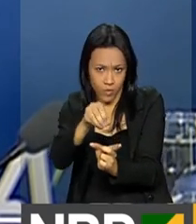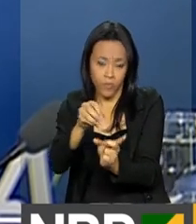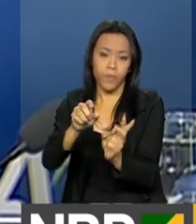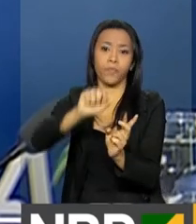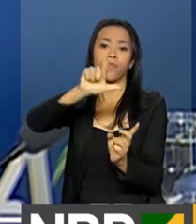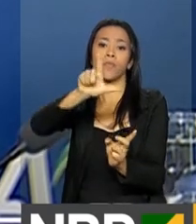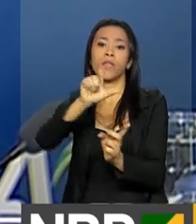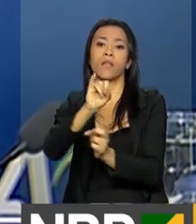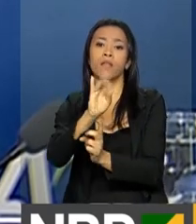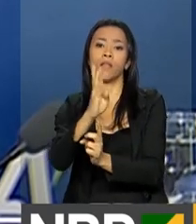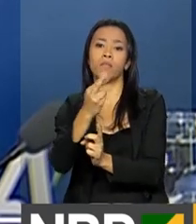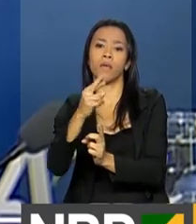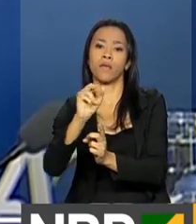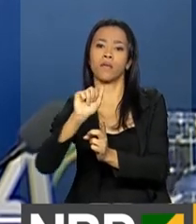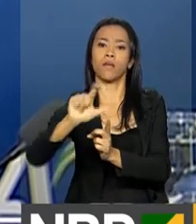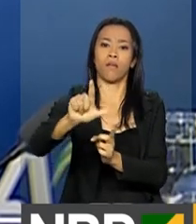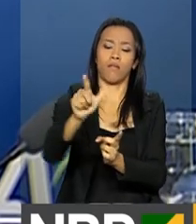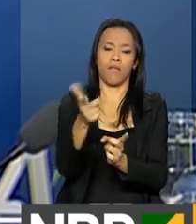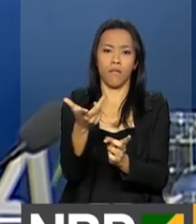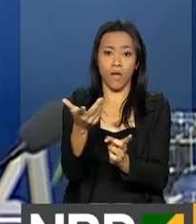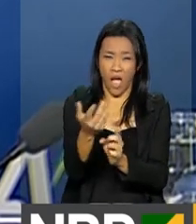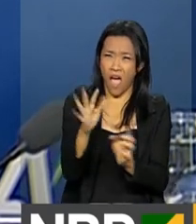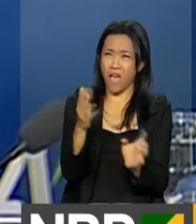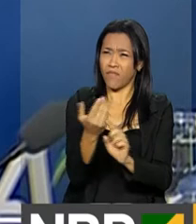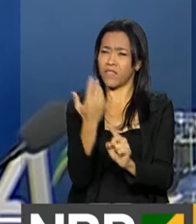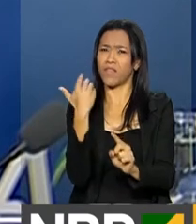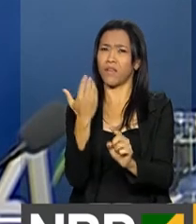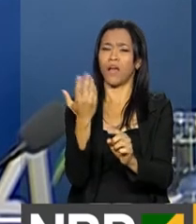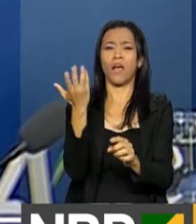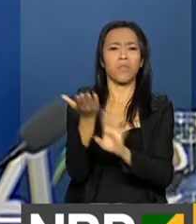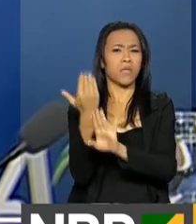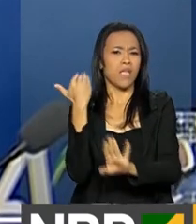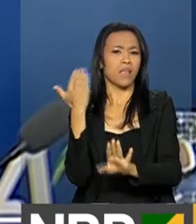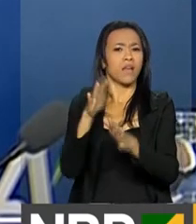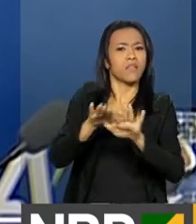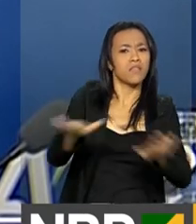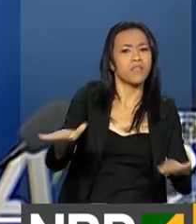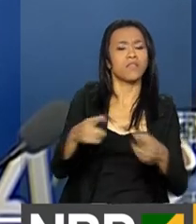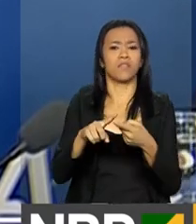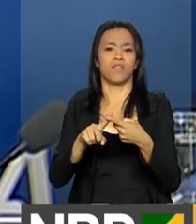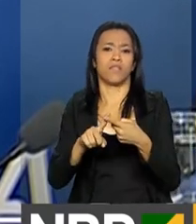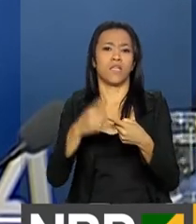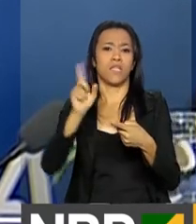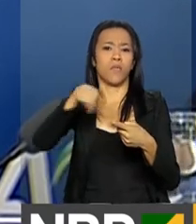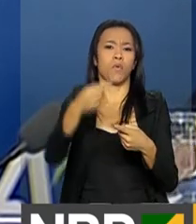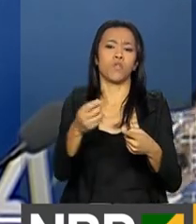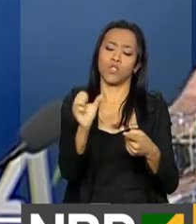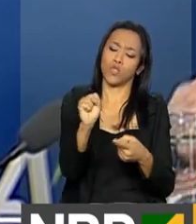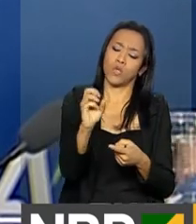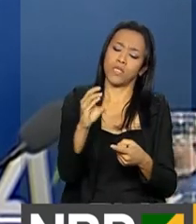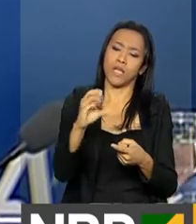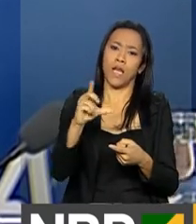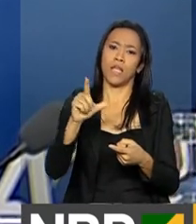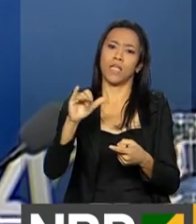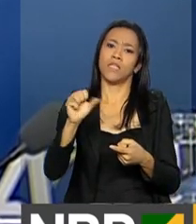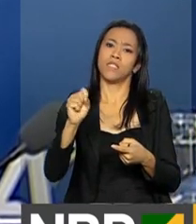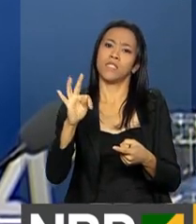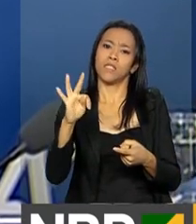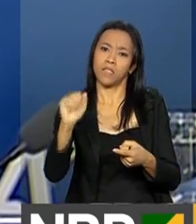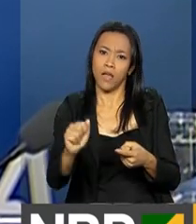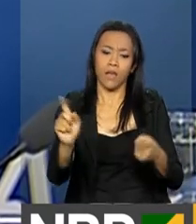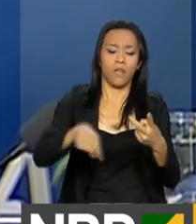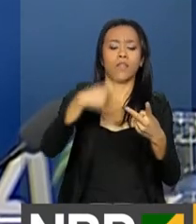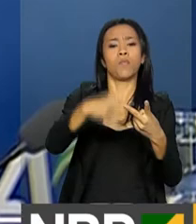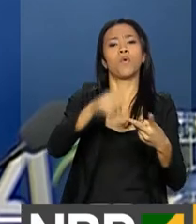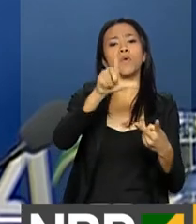costuma-se fazer uma distinção: ah, o Estado era assim, o Estado Previdência, depois o Estado socialista, depois o Estado liberal. E este